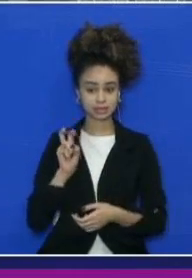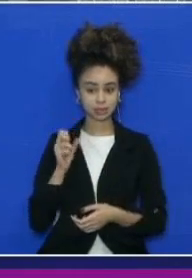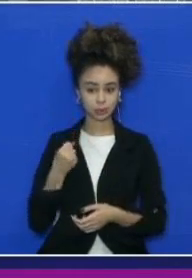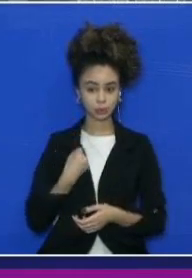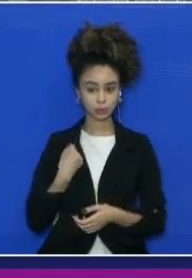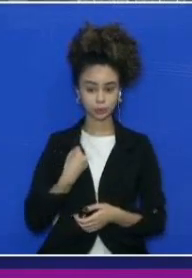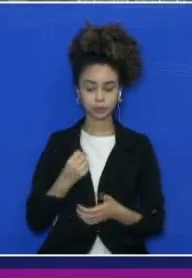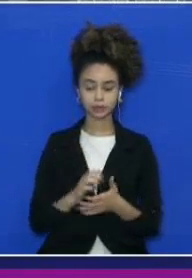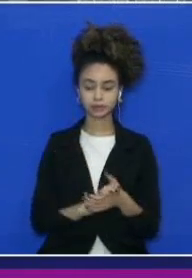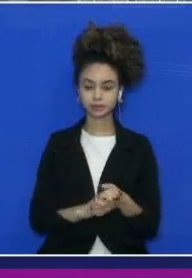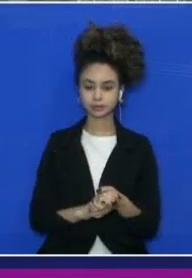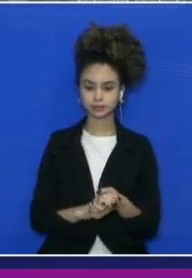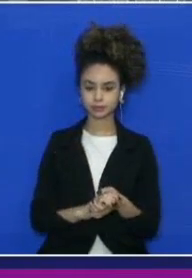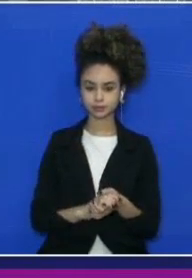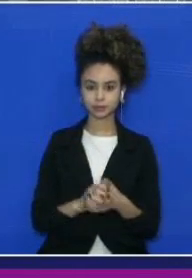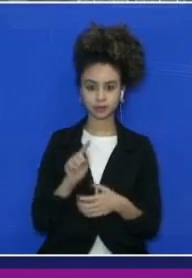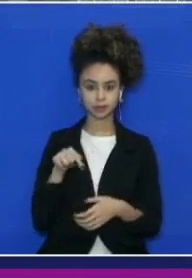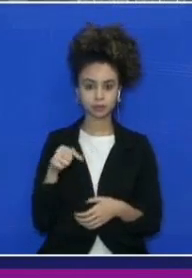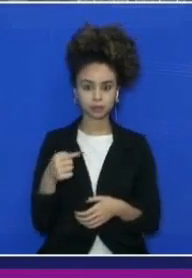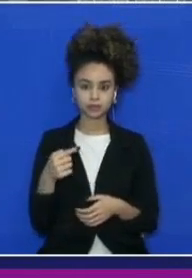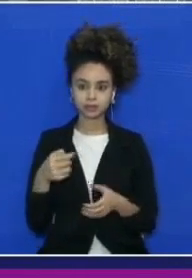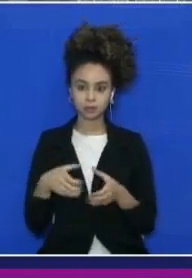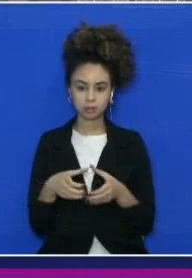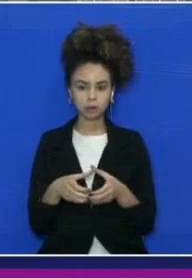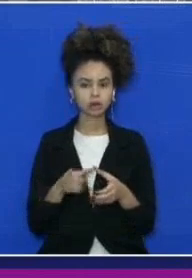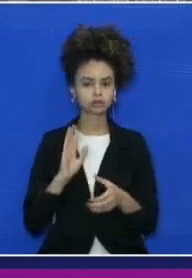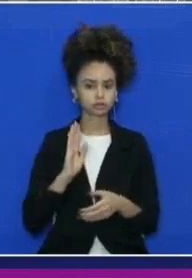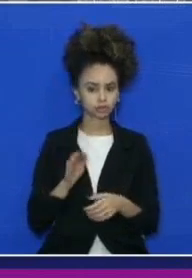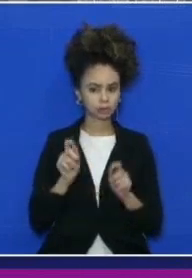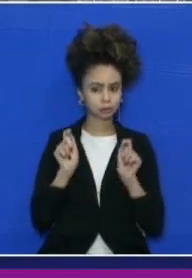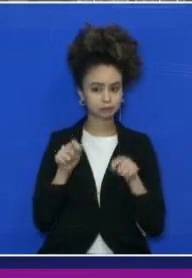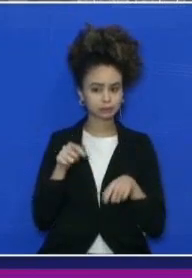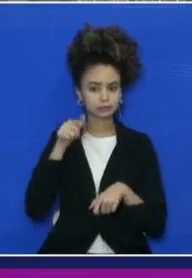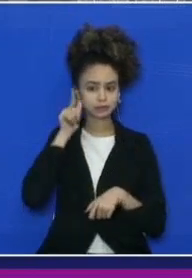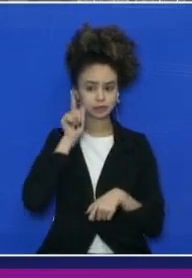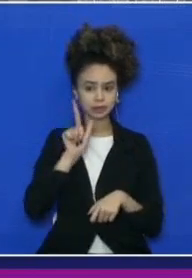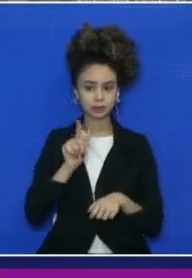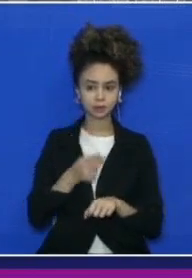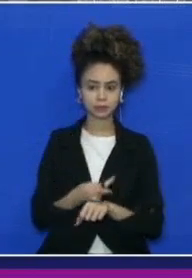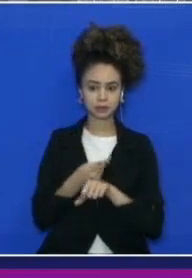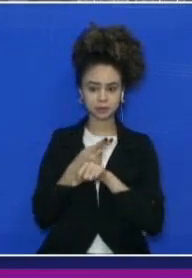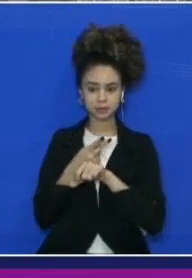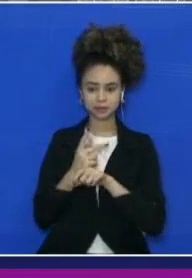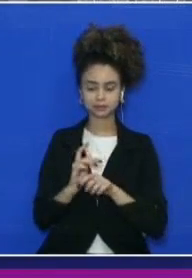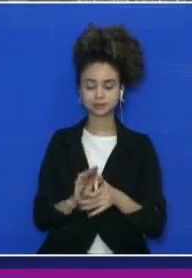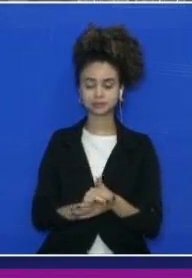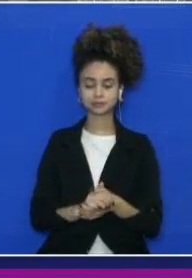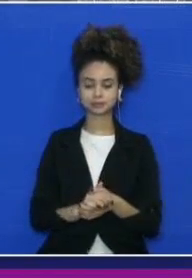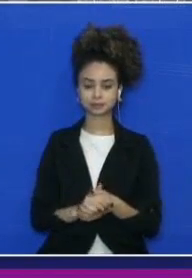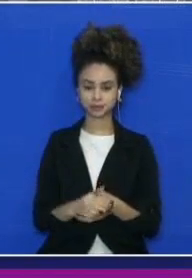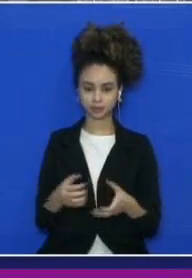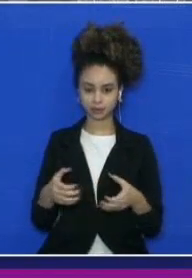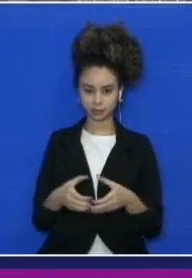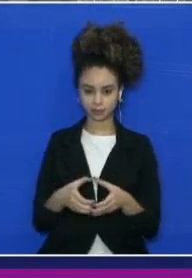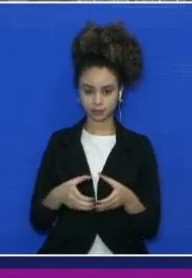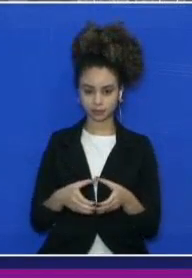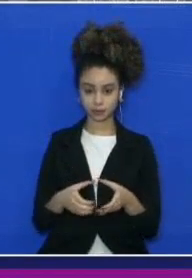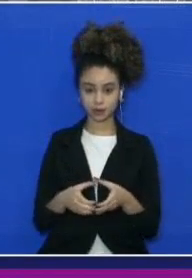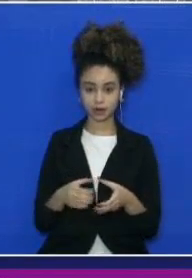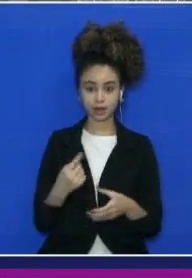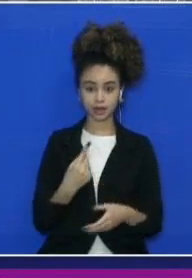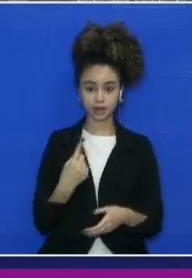o sorteio e a partir desta próxima bola já está valendo prêmios. Bola sorteada 14, número